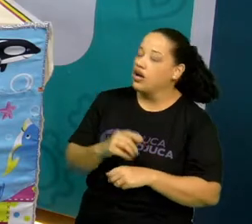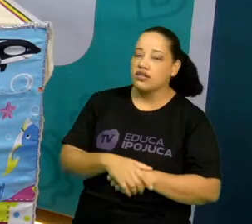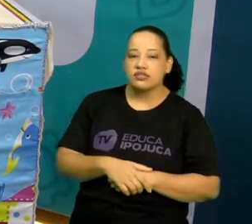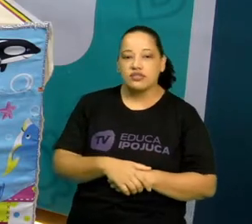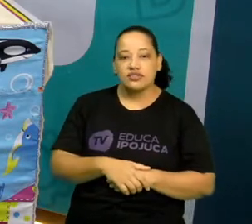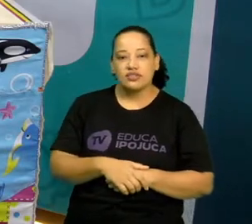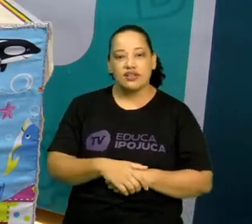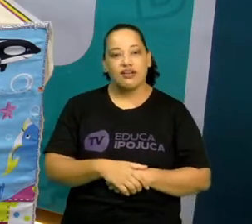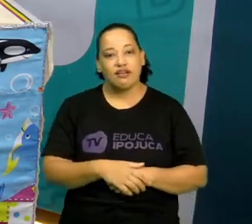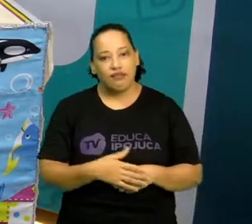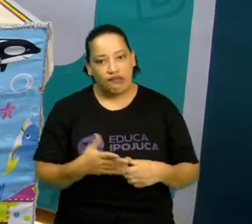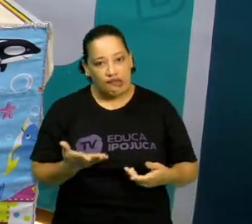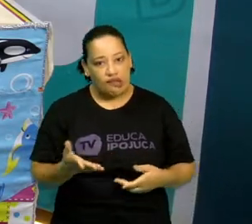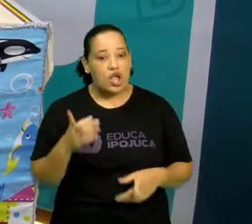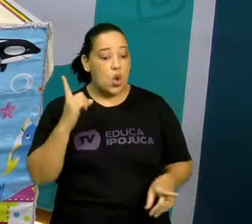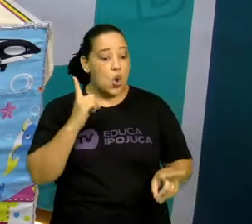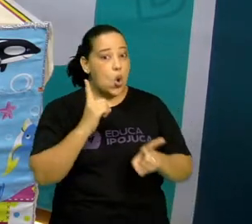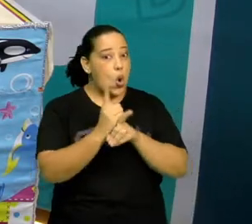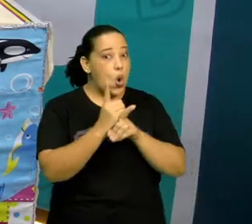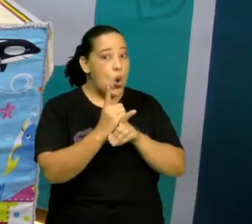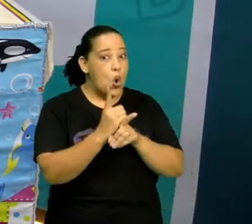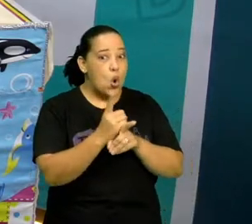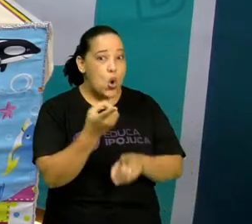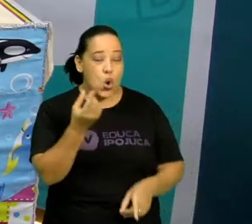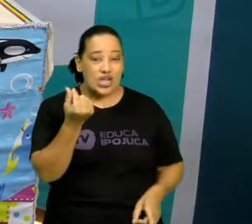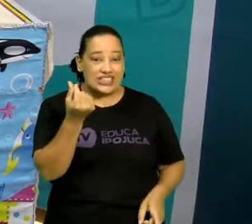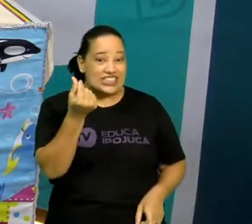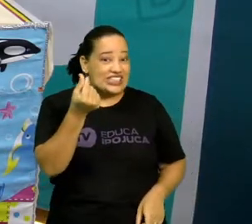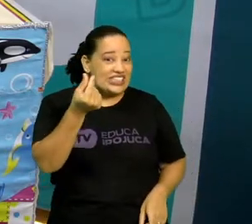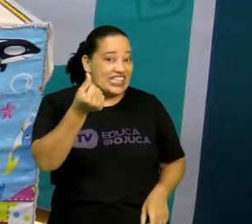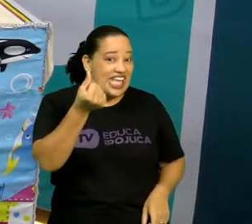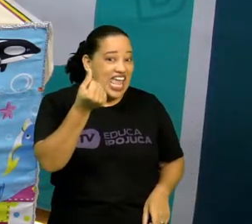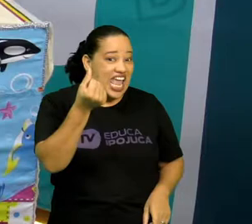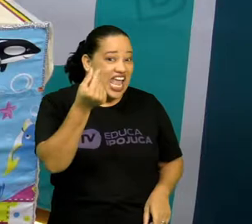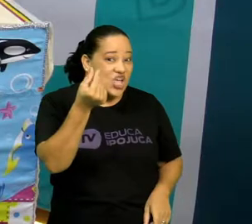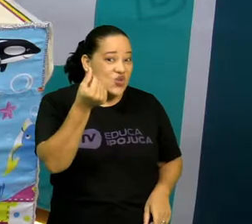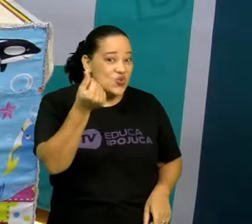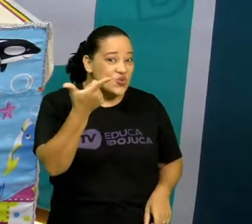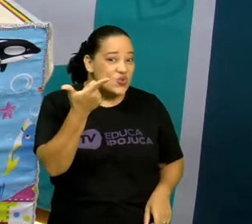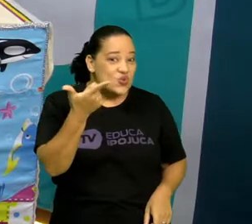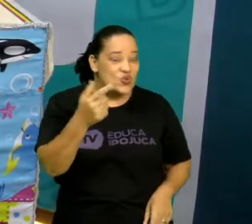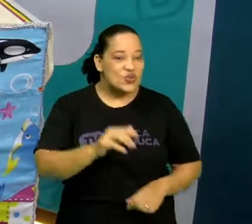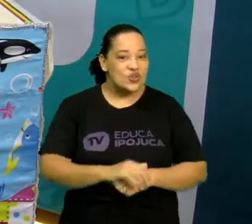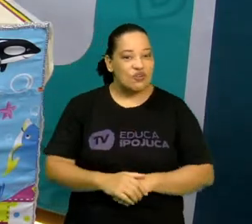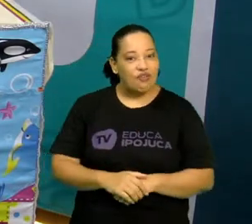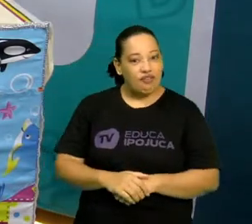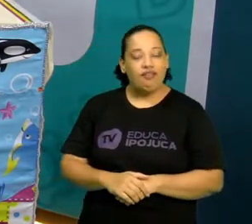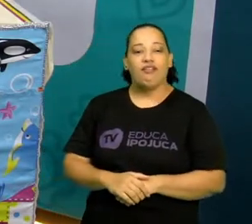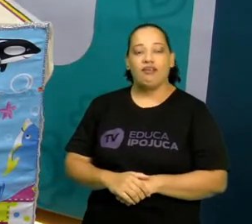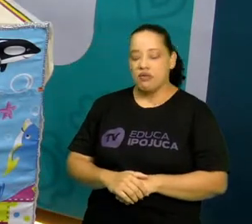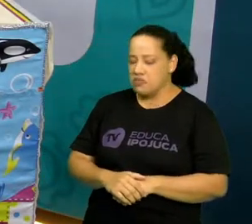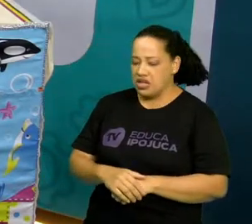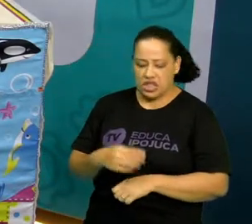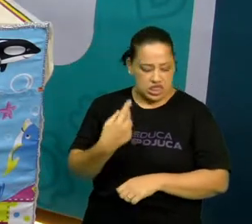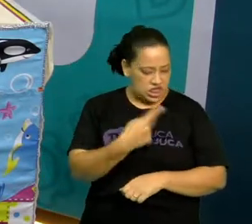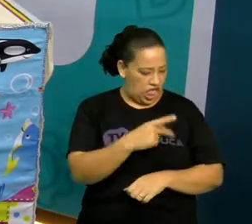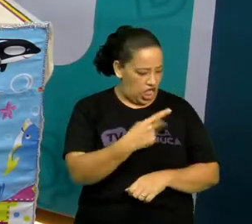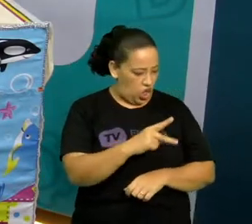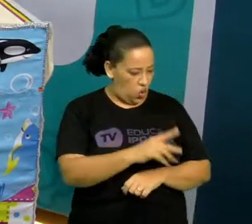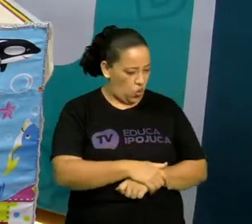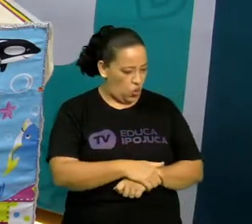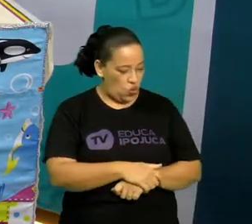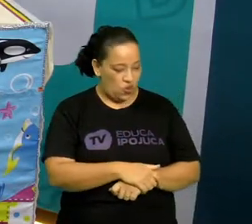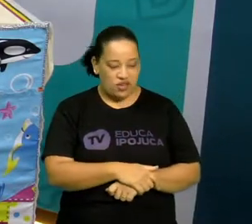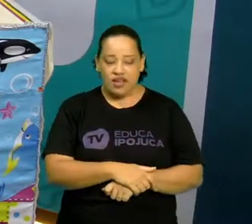encontrou um dinheiro, gente! Eu acho que foi meu, tia. Será que foi teu? Eu acho. Mas esse